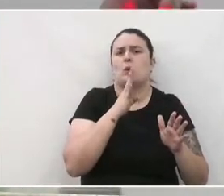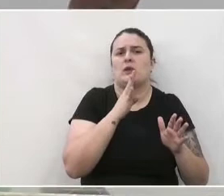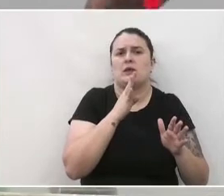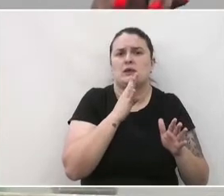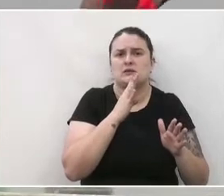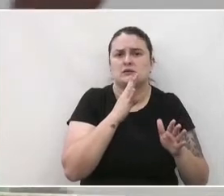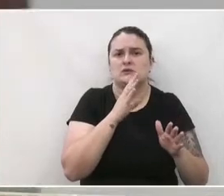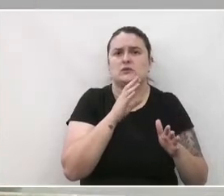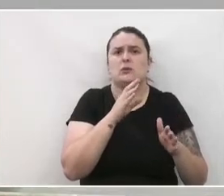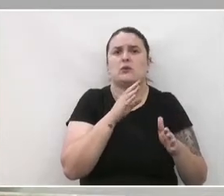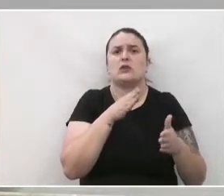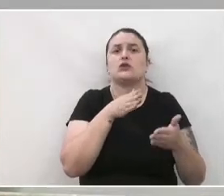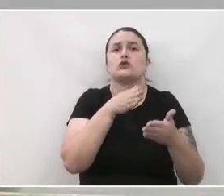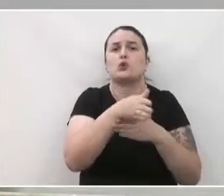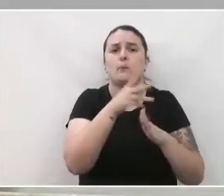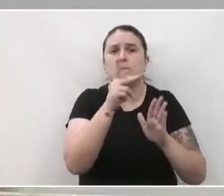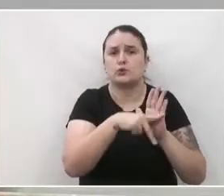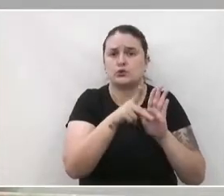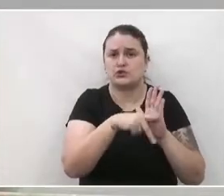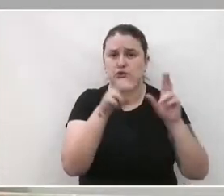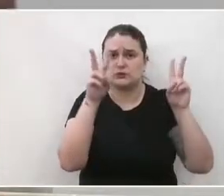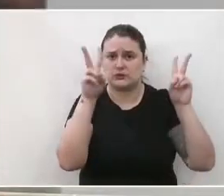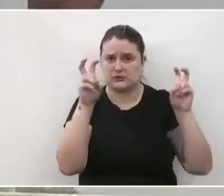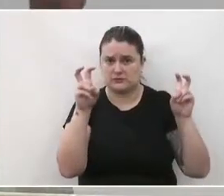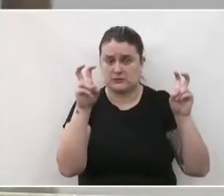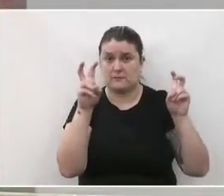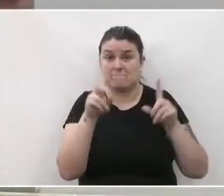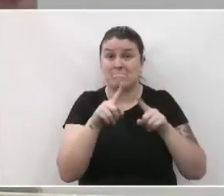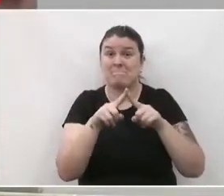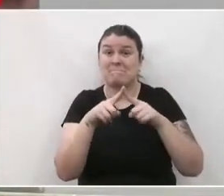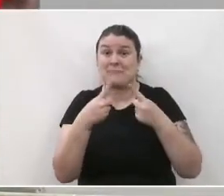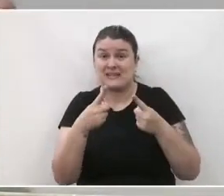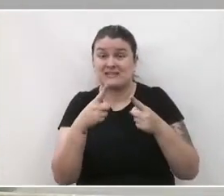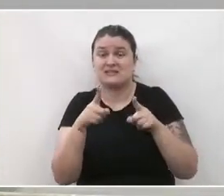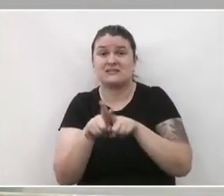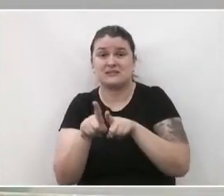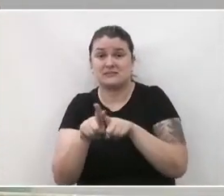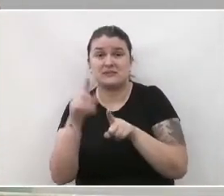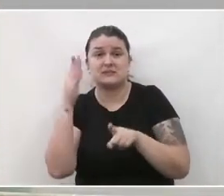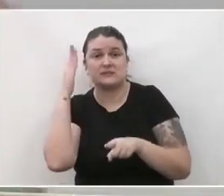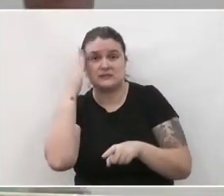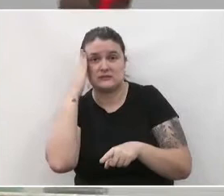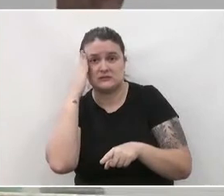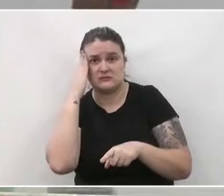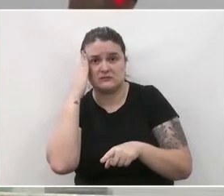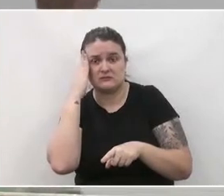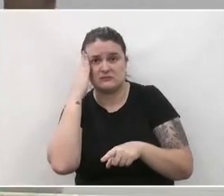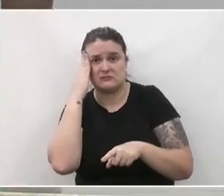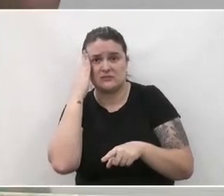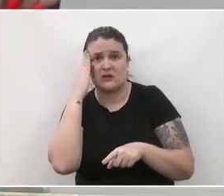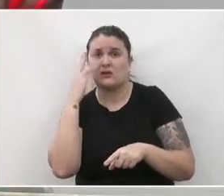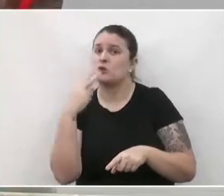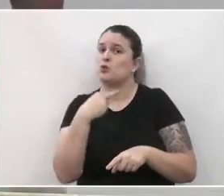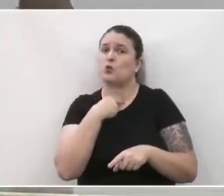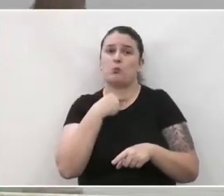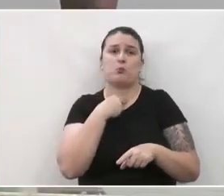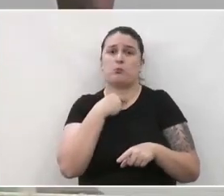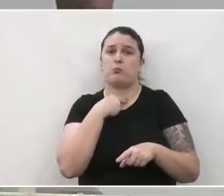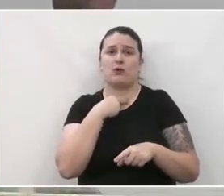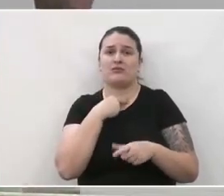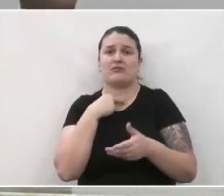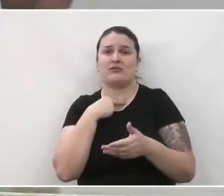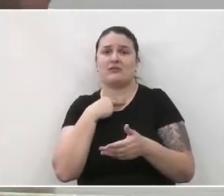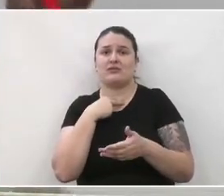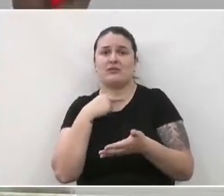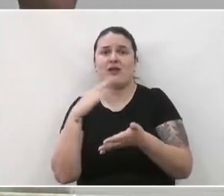algum projeto sobre esse assunto, mas também sei que não se pode onerar o